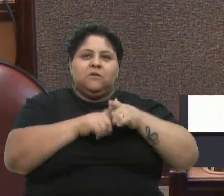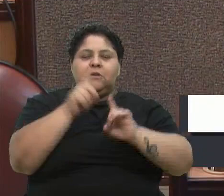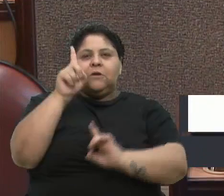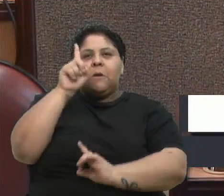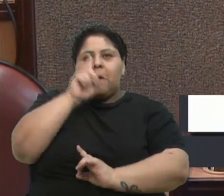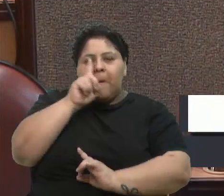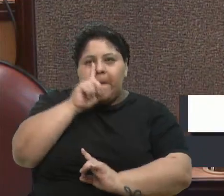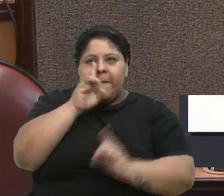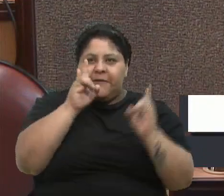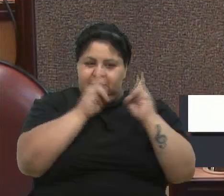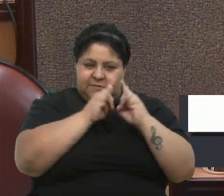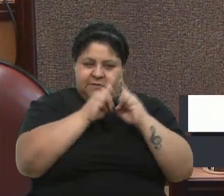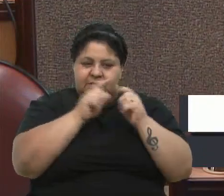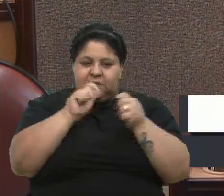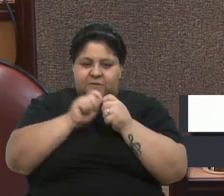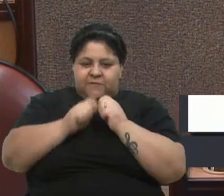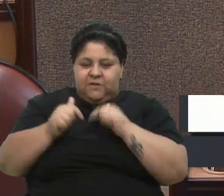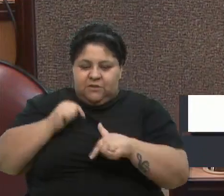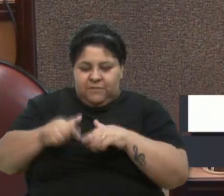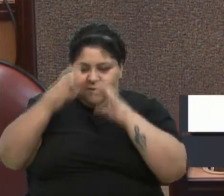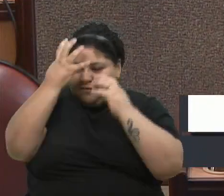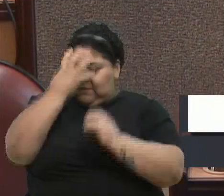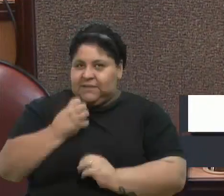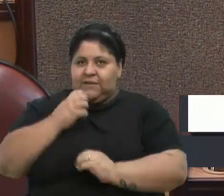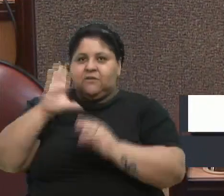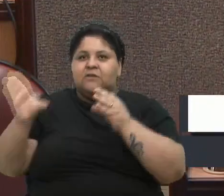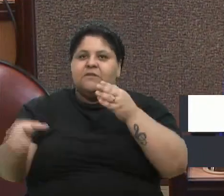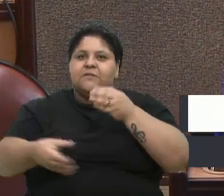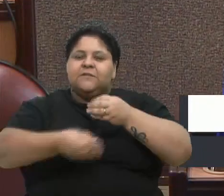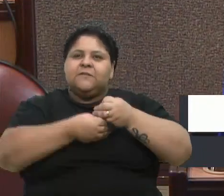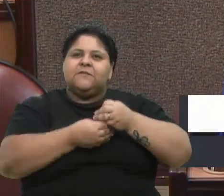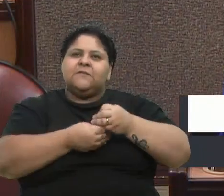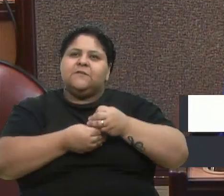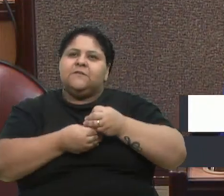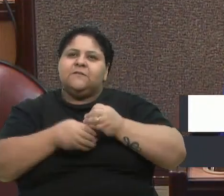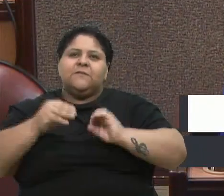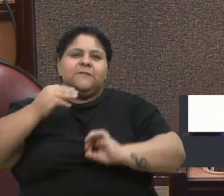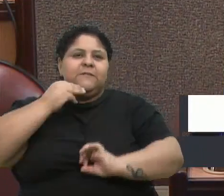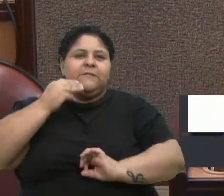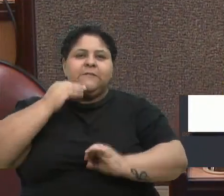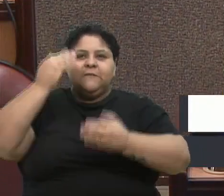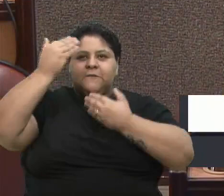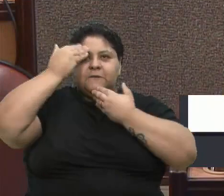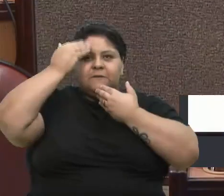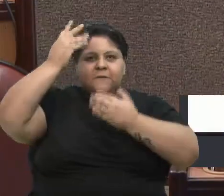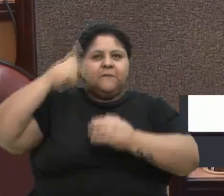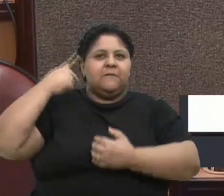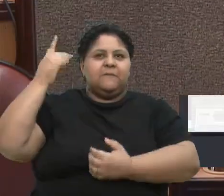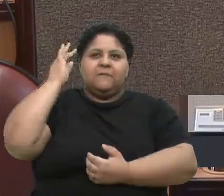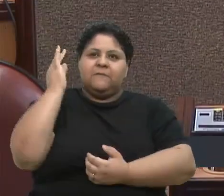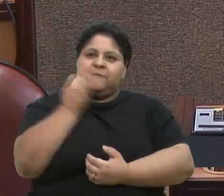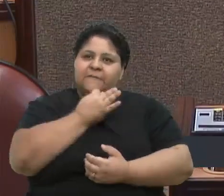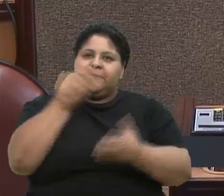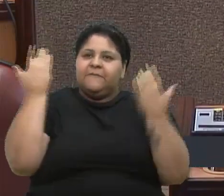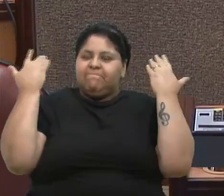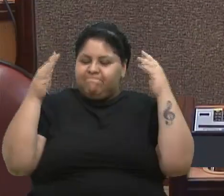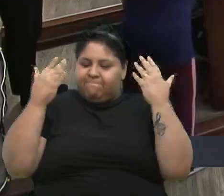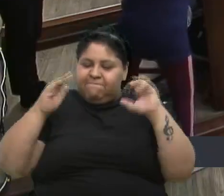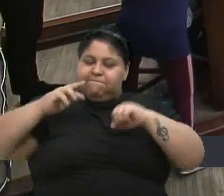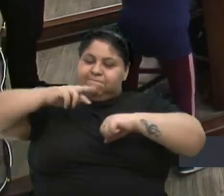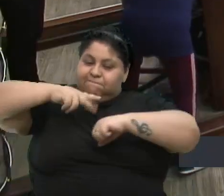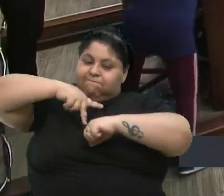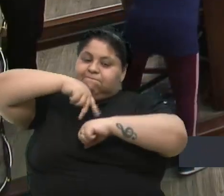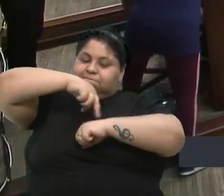dessas entidades que realizam um trabalho tão sério. Seu à parte, vereadora. Obrigada, vereadora Tatiane. Lhe parabenizar, sem dúvida nenhuma, a caminhada